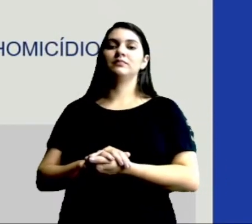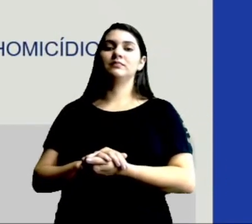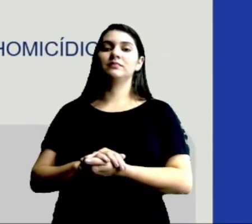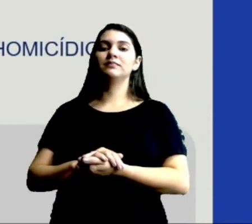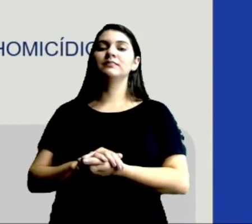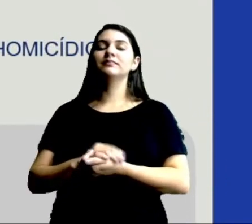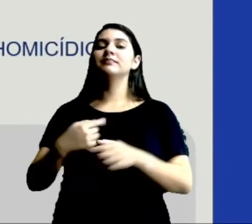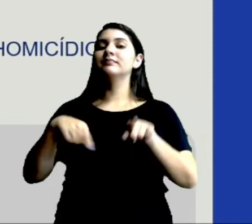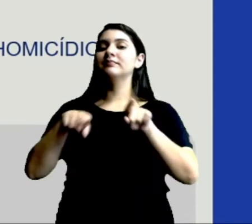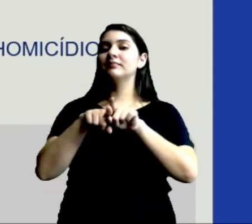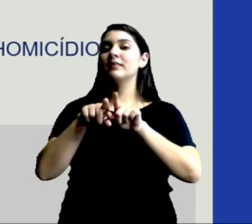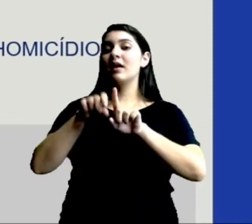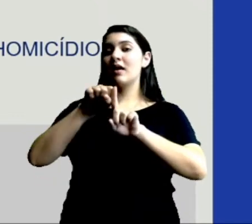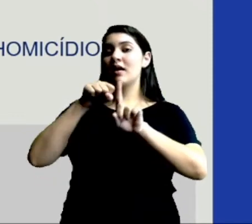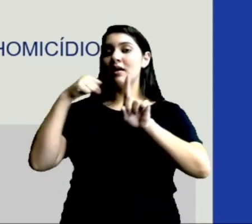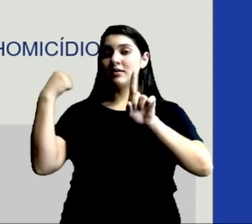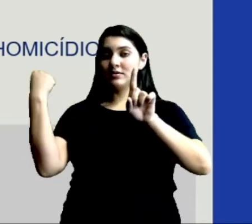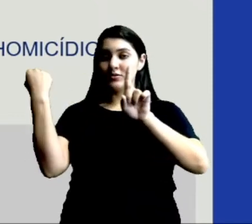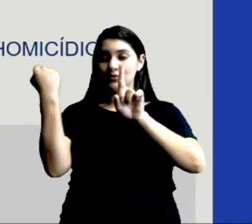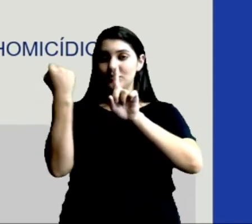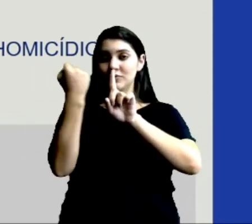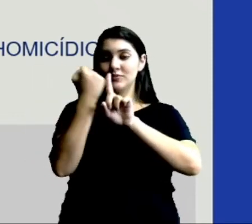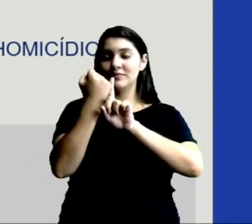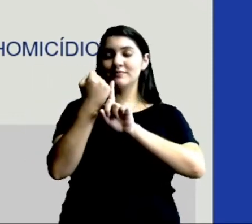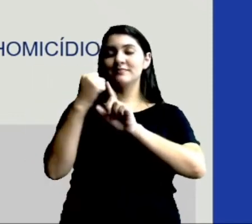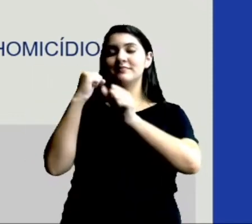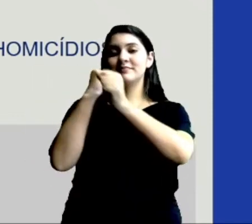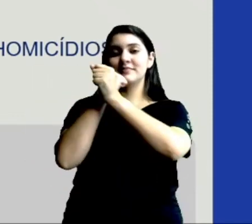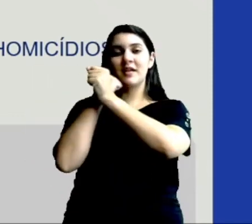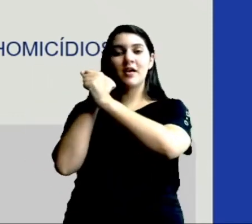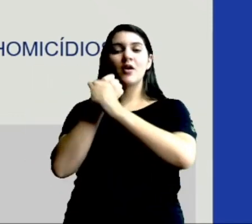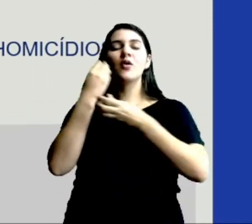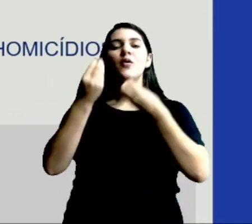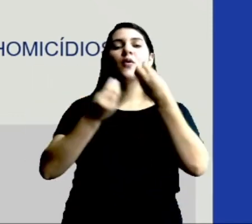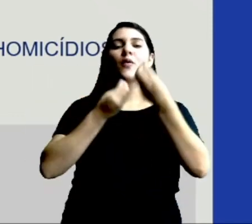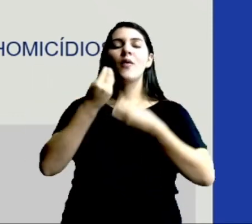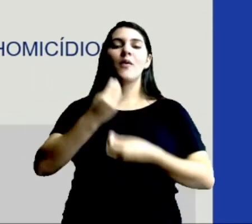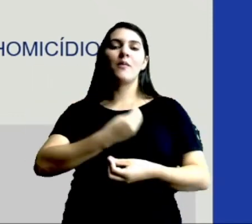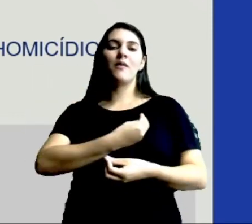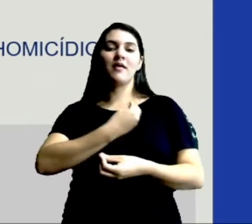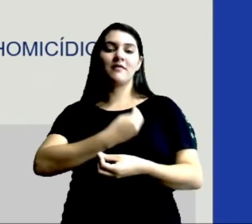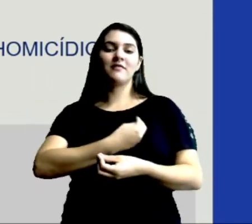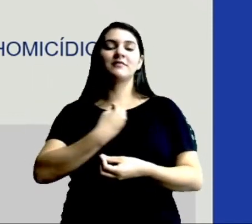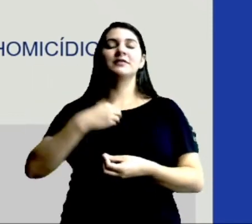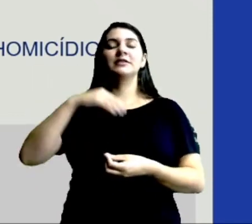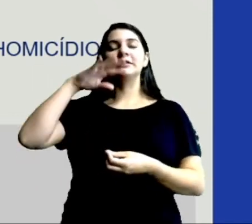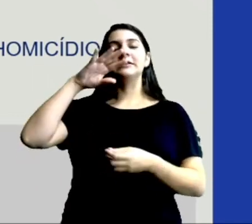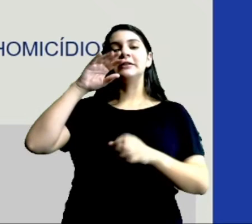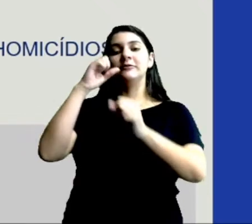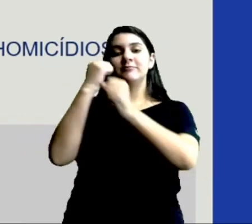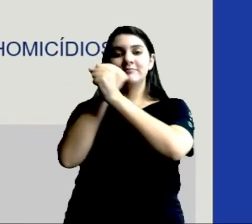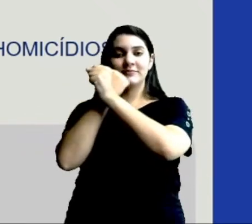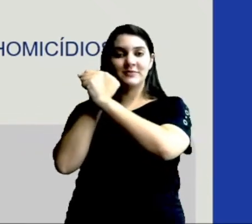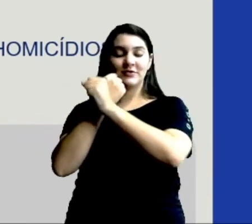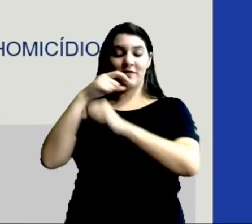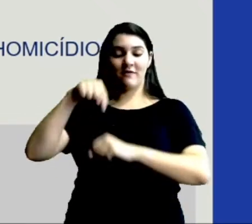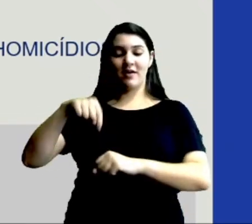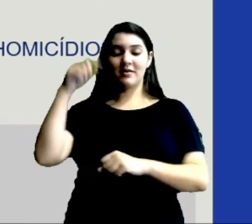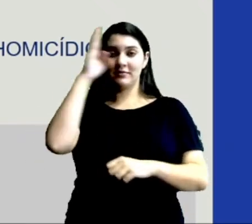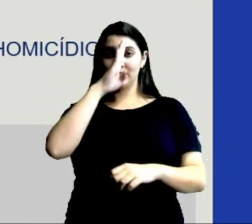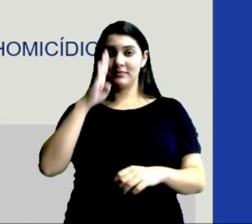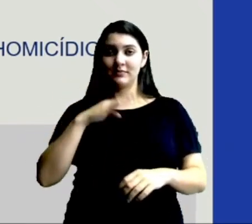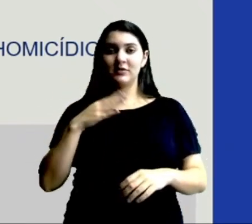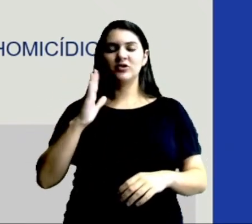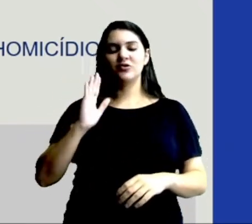A sociedade escravista. A vida dos escravos. Como era essa vida desses escravos aqui, né? Eu